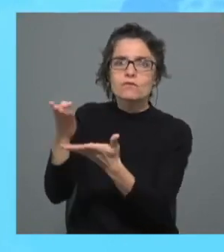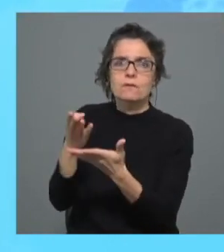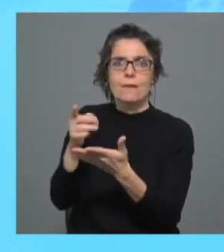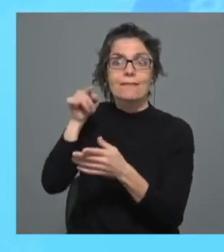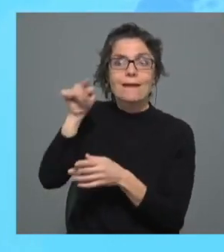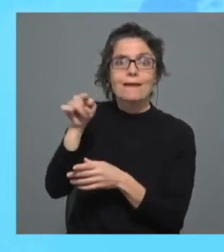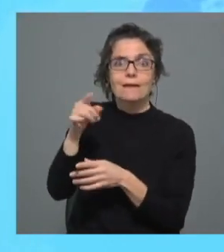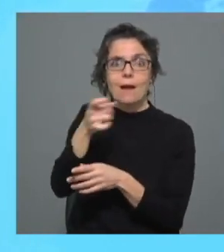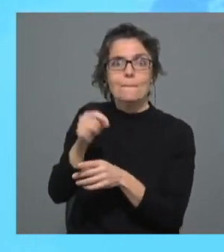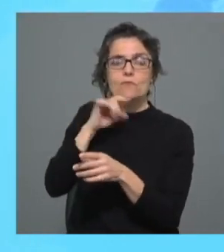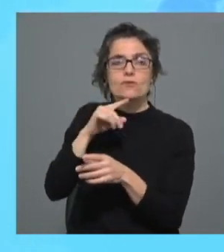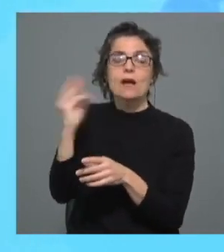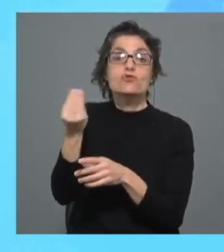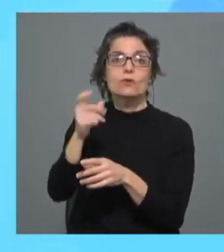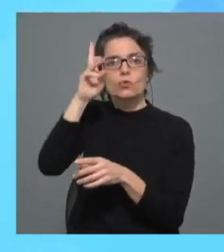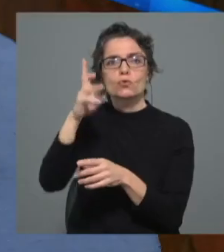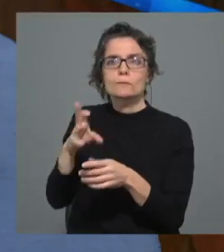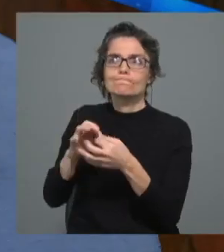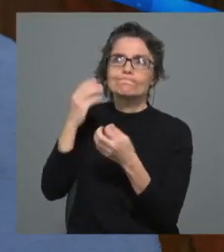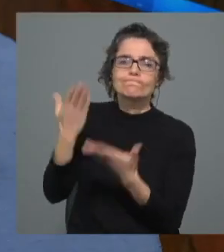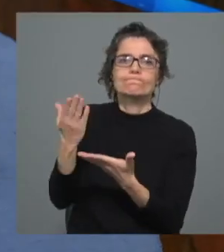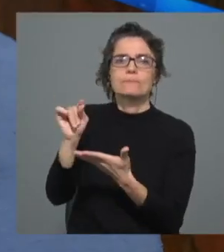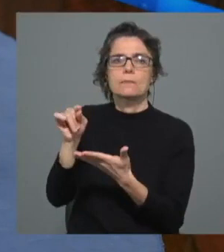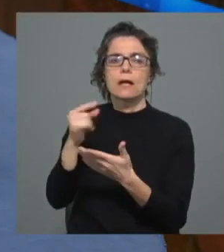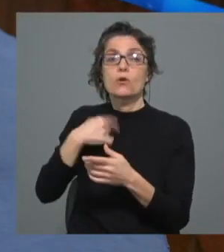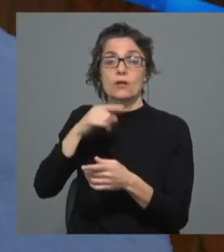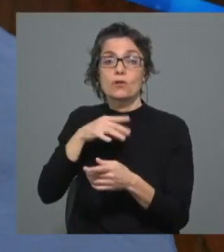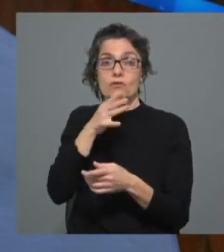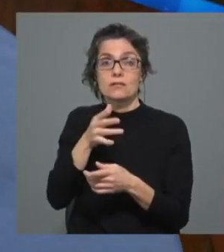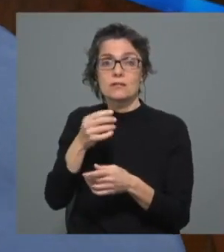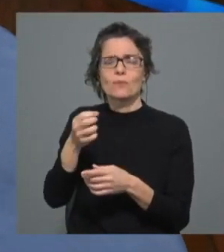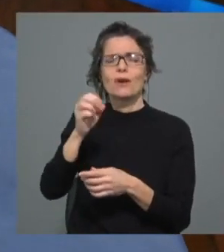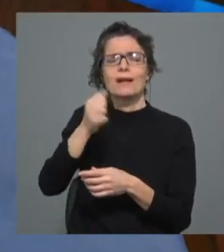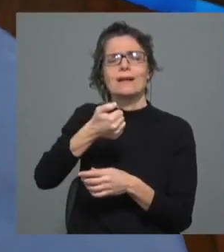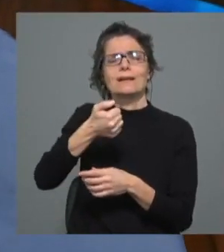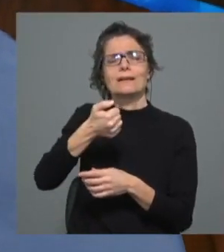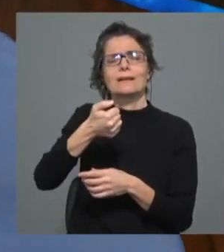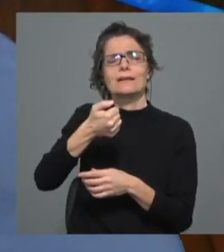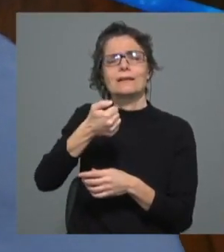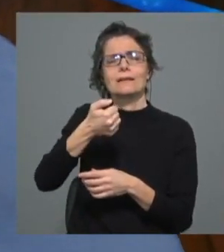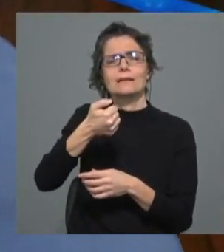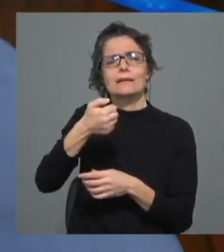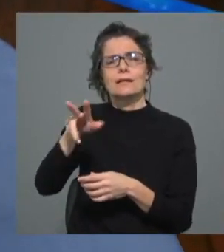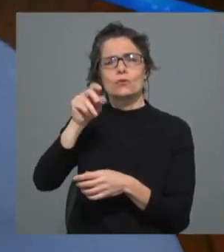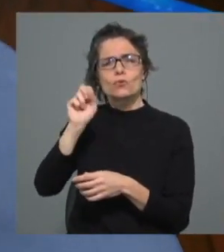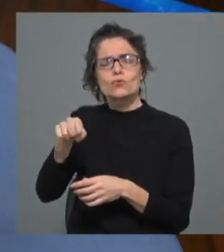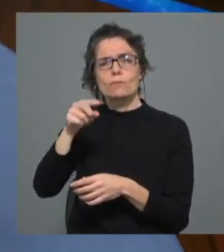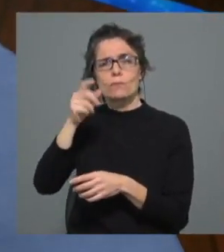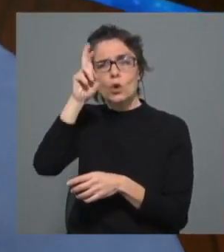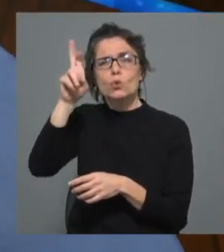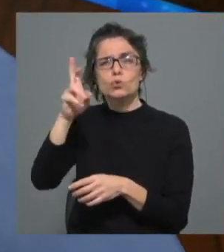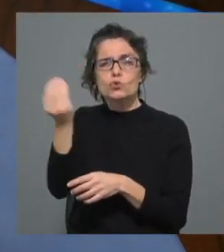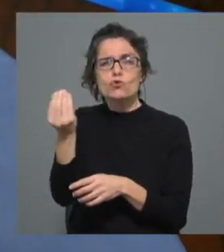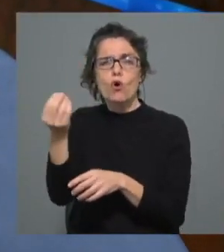encontrada eventualmente pela juventude russa. Não é gratuito que 500 mil jovens russos, muitos deles jovens, tenham saído do